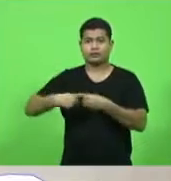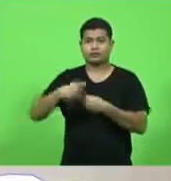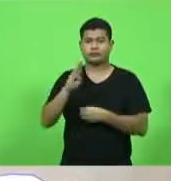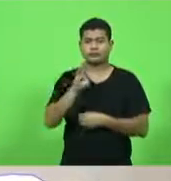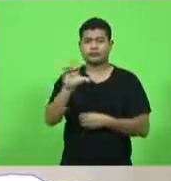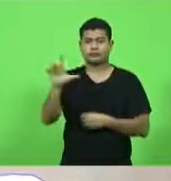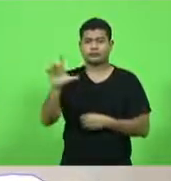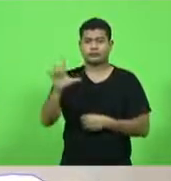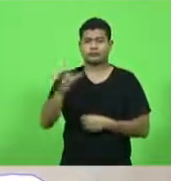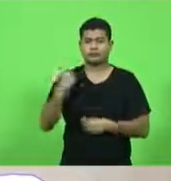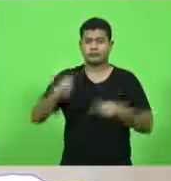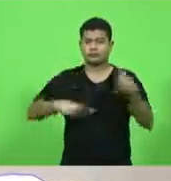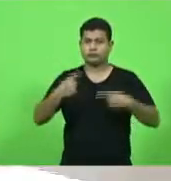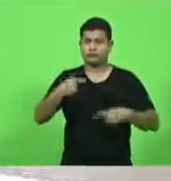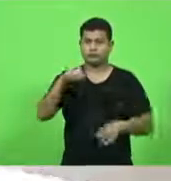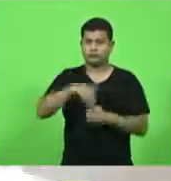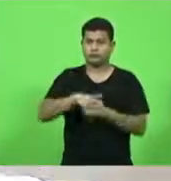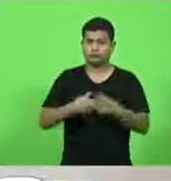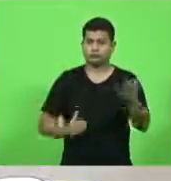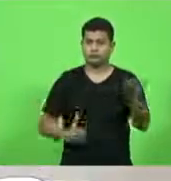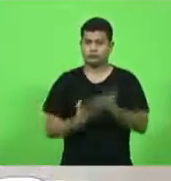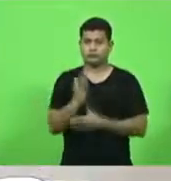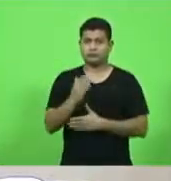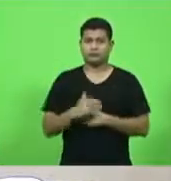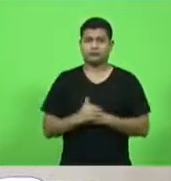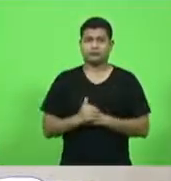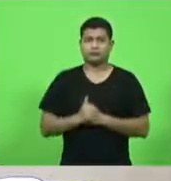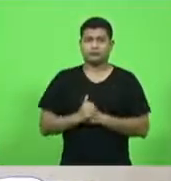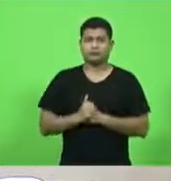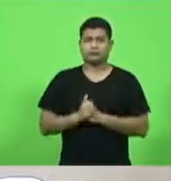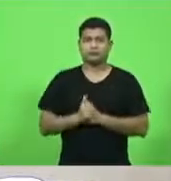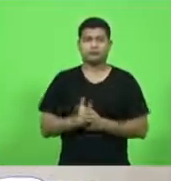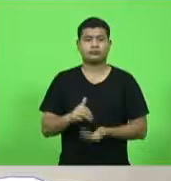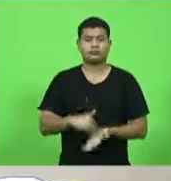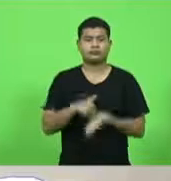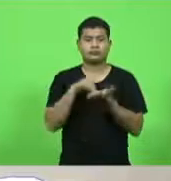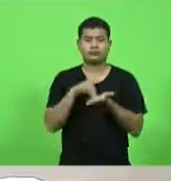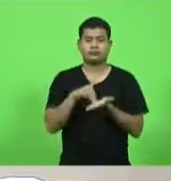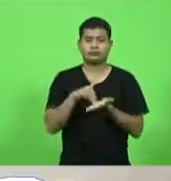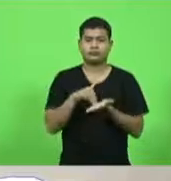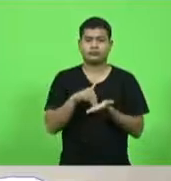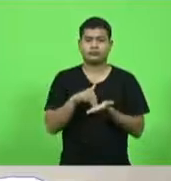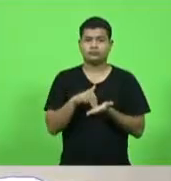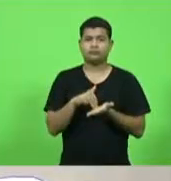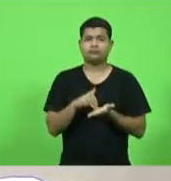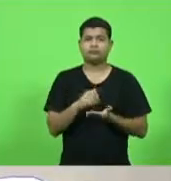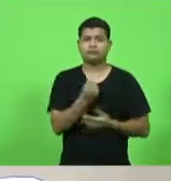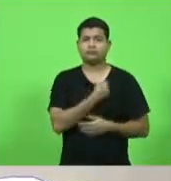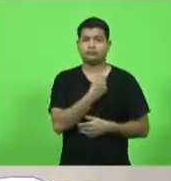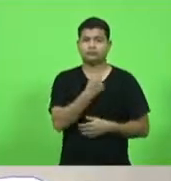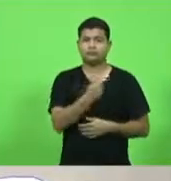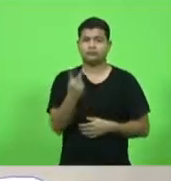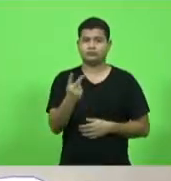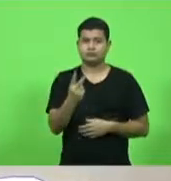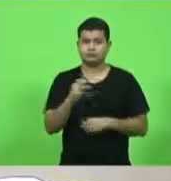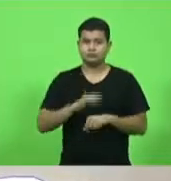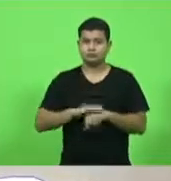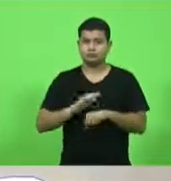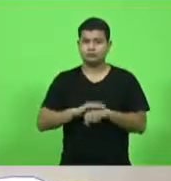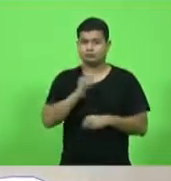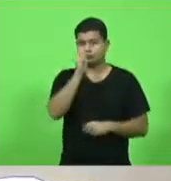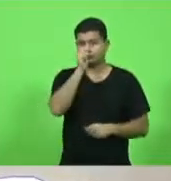Discussão, votação, aprovado. Moções. Moção de número 22, deputado João